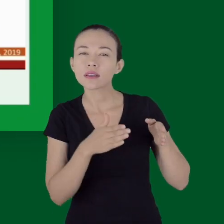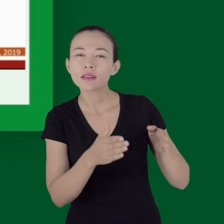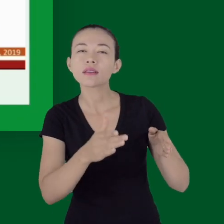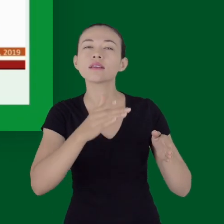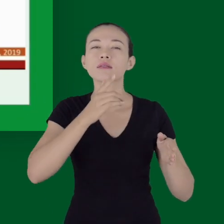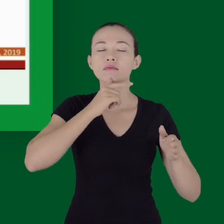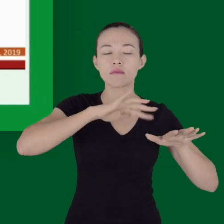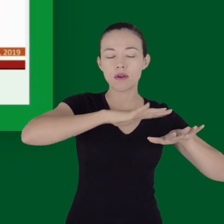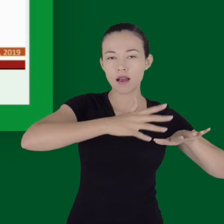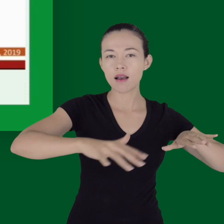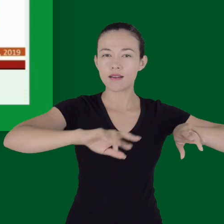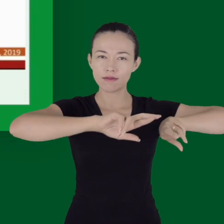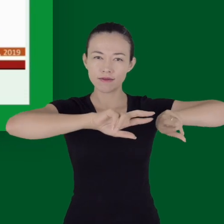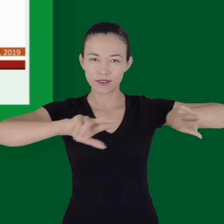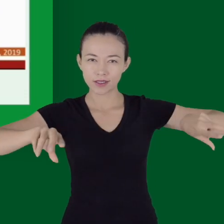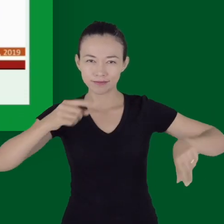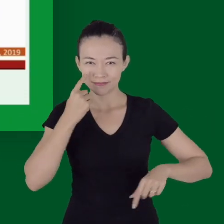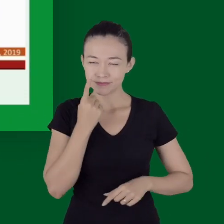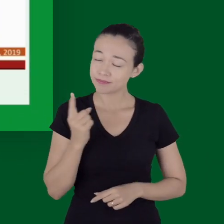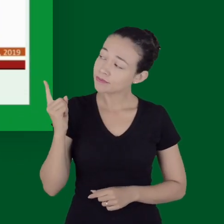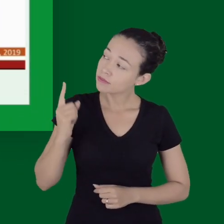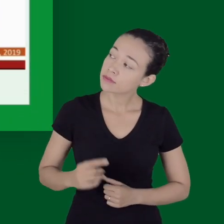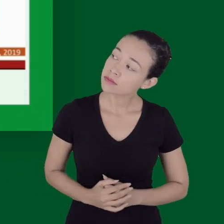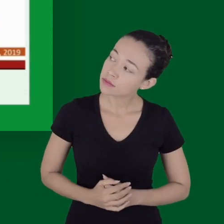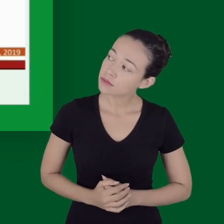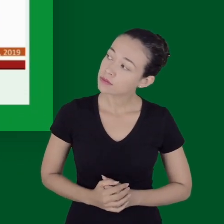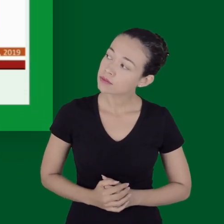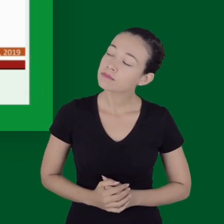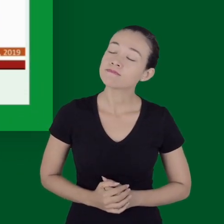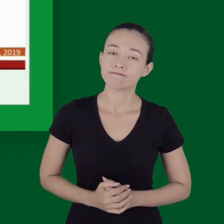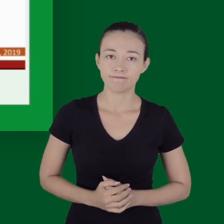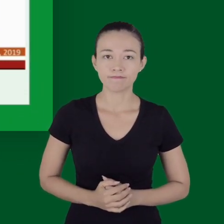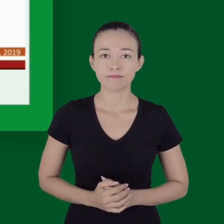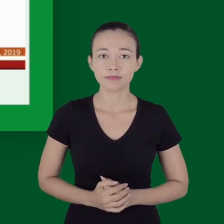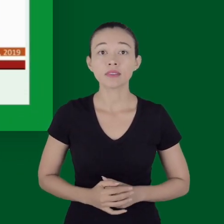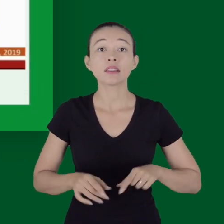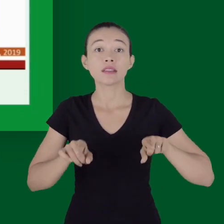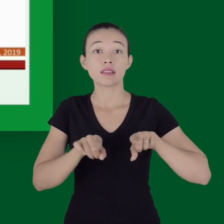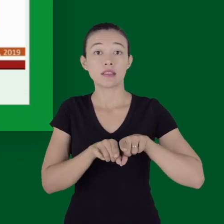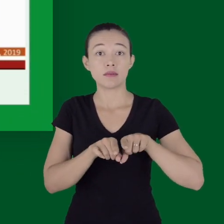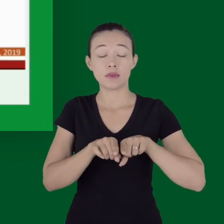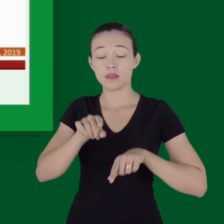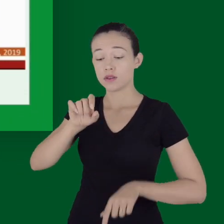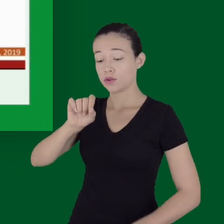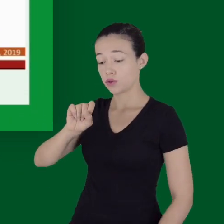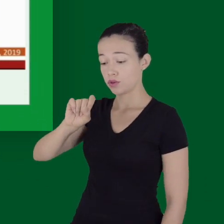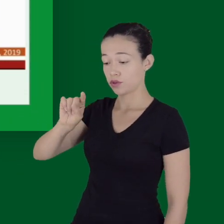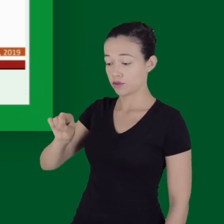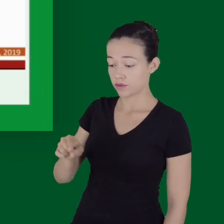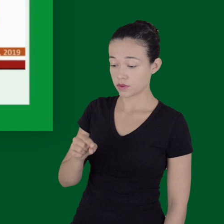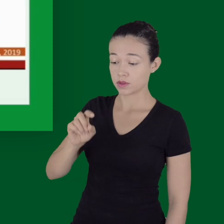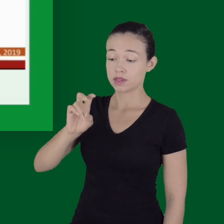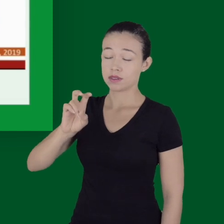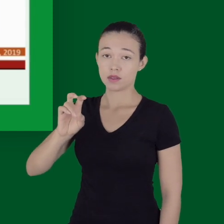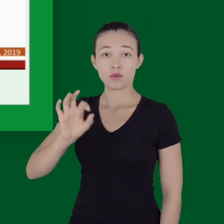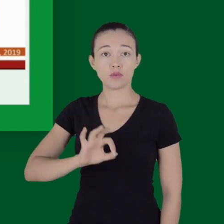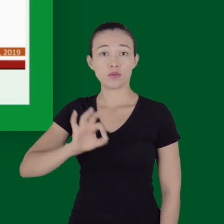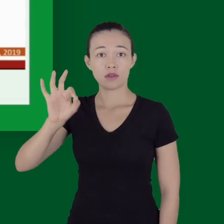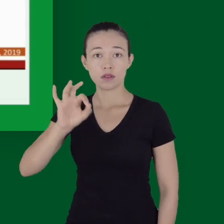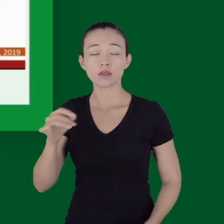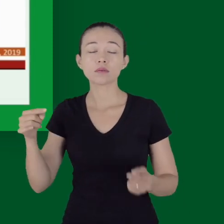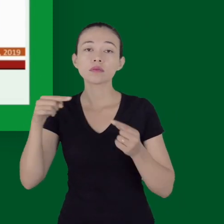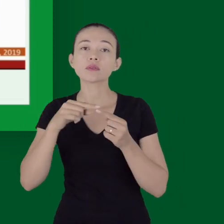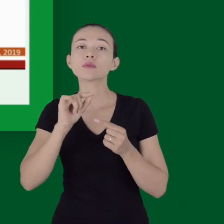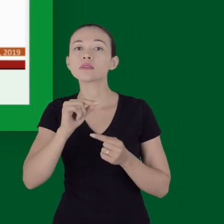com correnteza e represas. 15% dos afogamentos ocorrem em praias oceânicas e 8,5% em águas